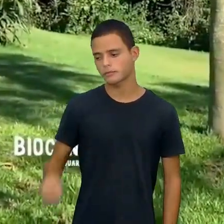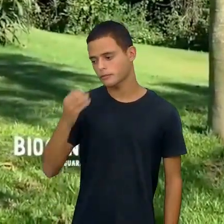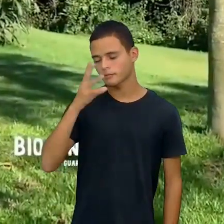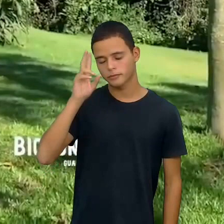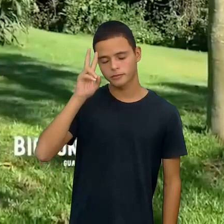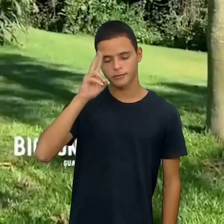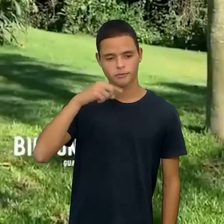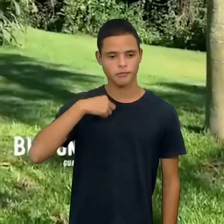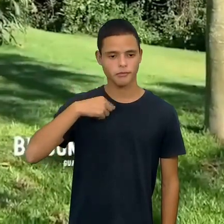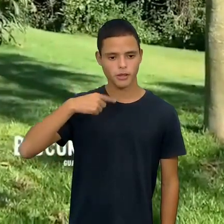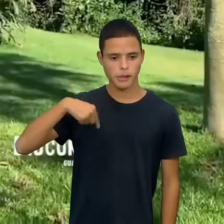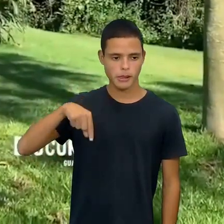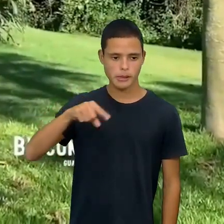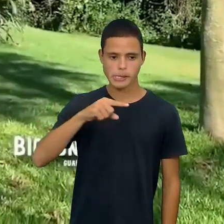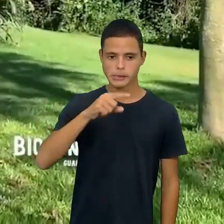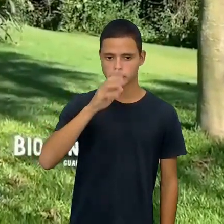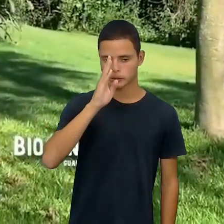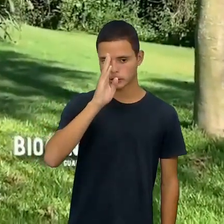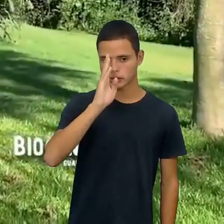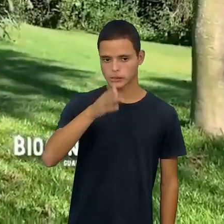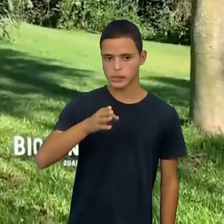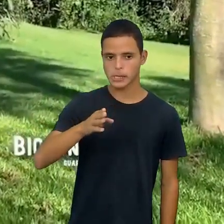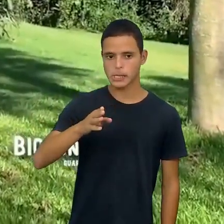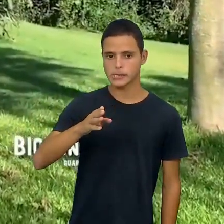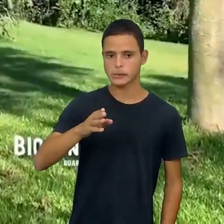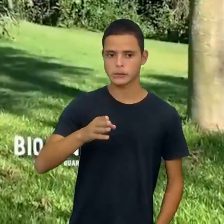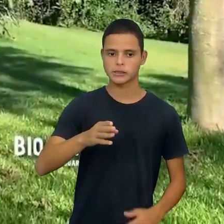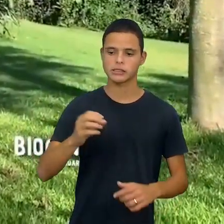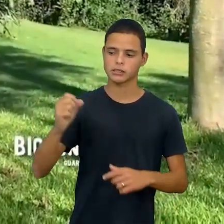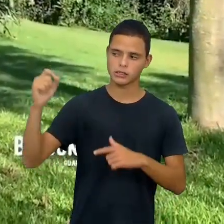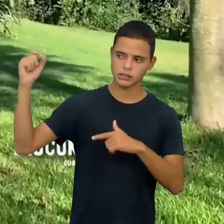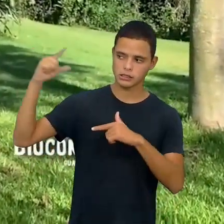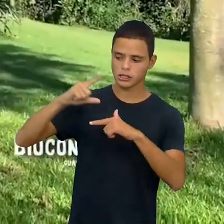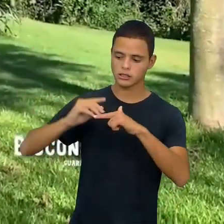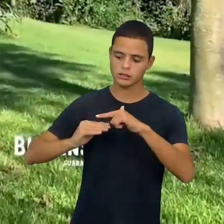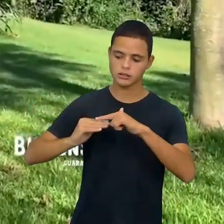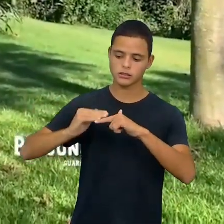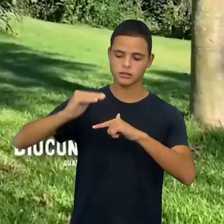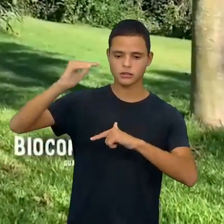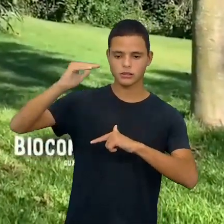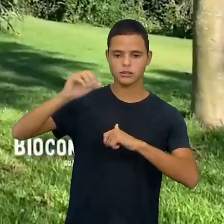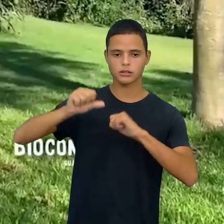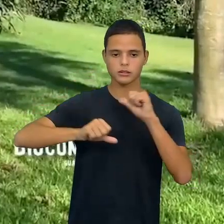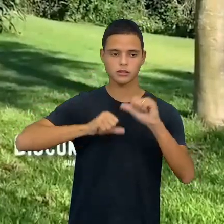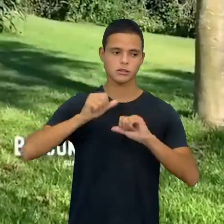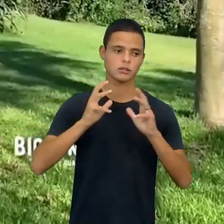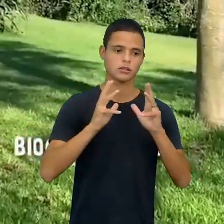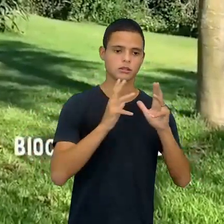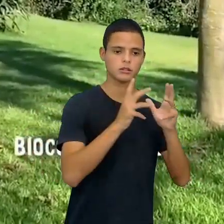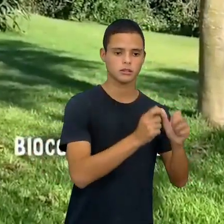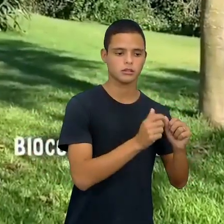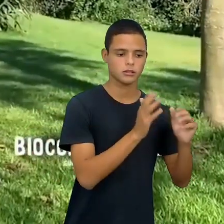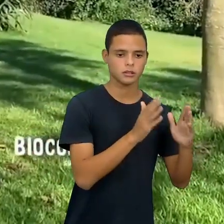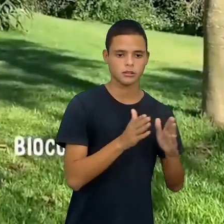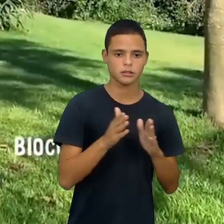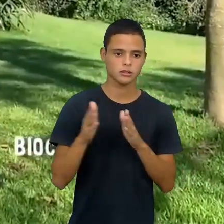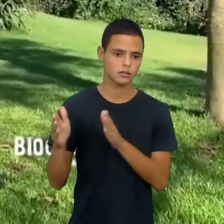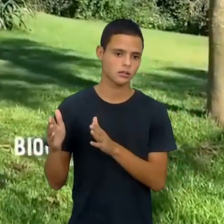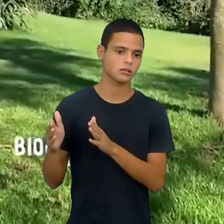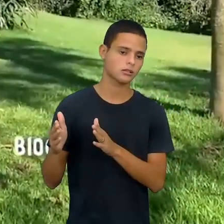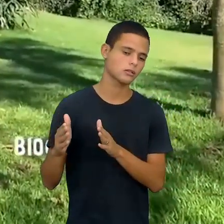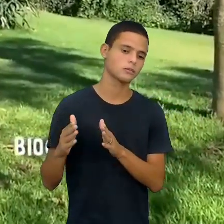aqui de frente para o leste, então a nossa casa está de frente para o sol nascente e aí muda toda a concepção de organização interna